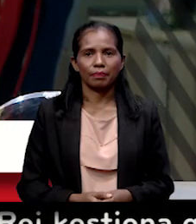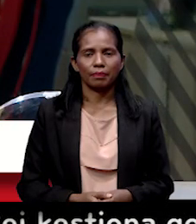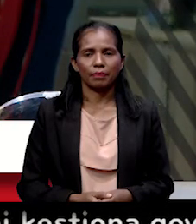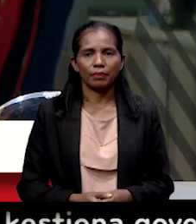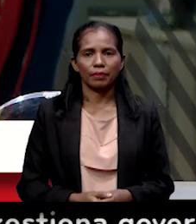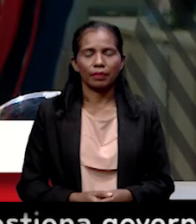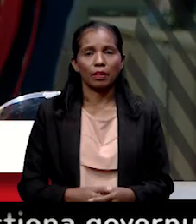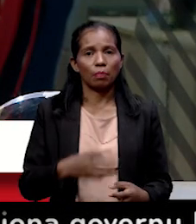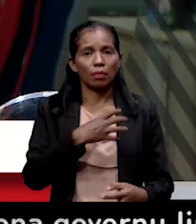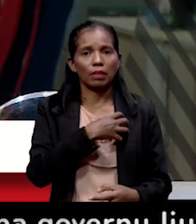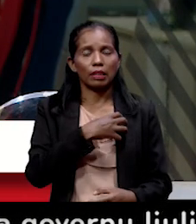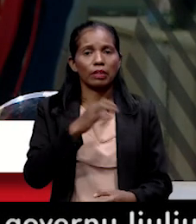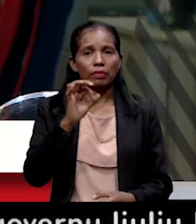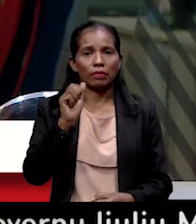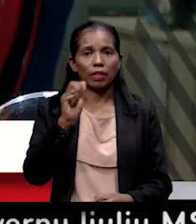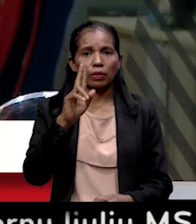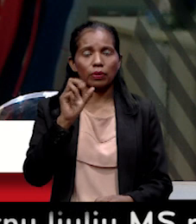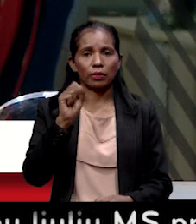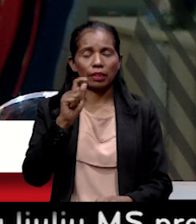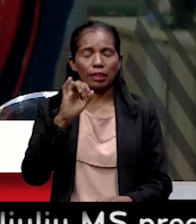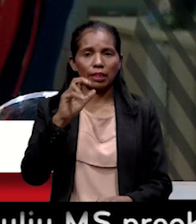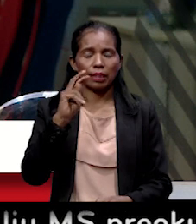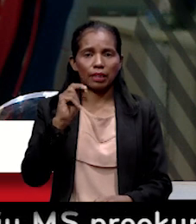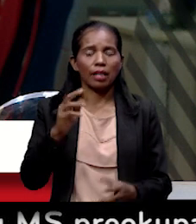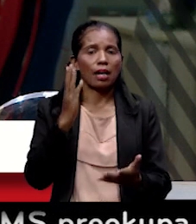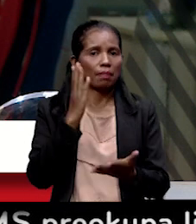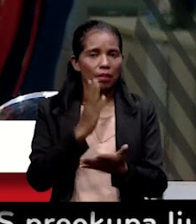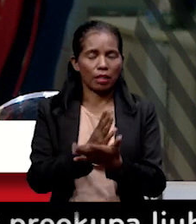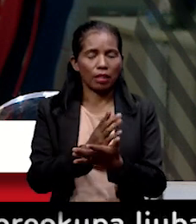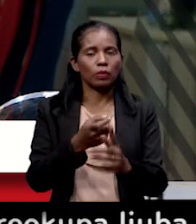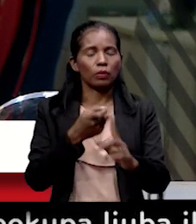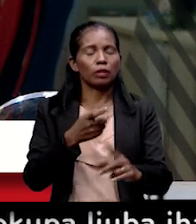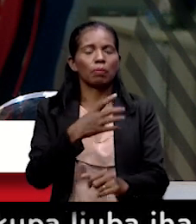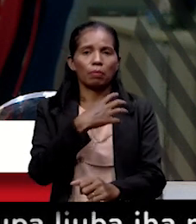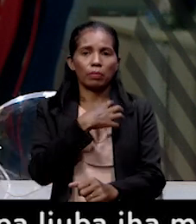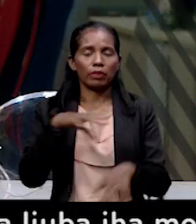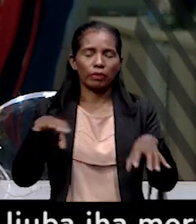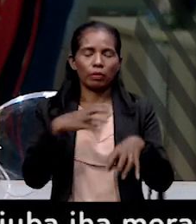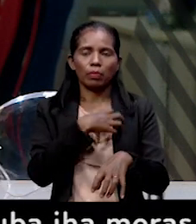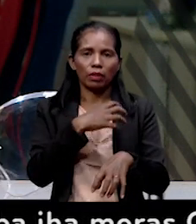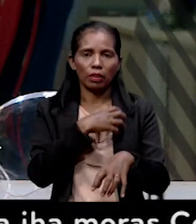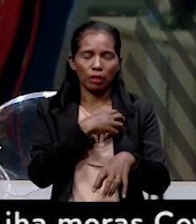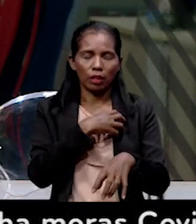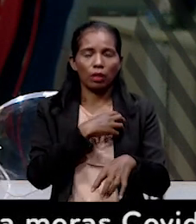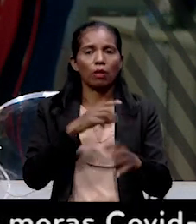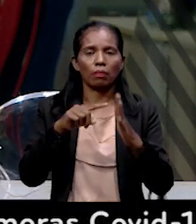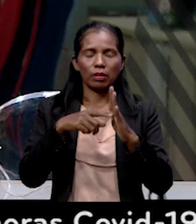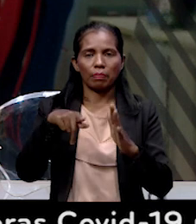Faustina Saldanha Cardoso, demitido ona husi instituição penitenciária, molok pisik halo detensão bania.